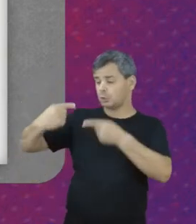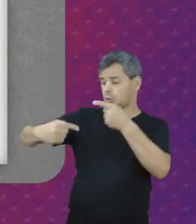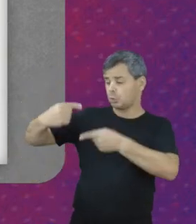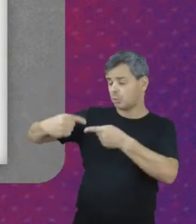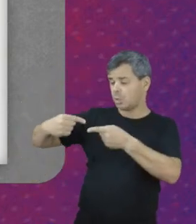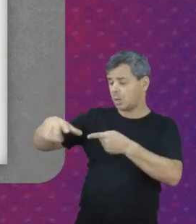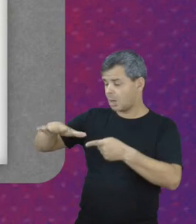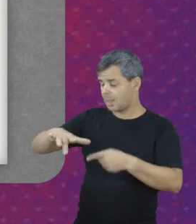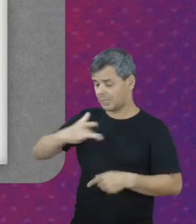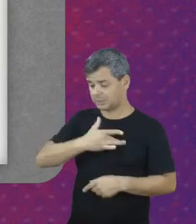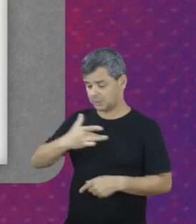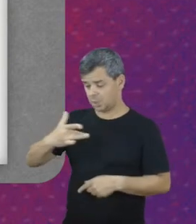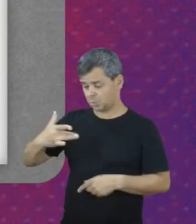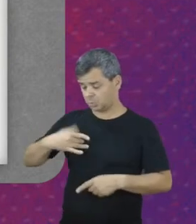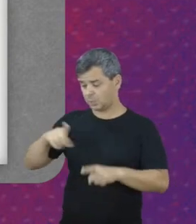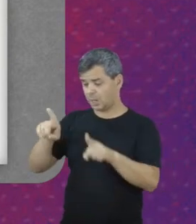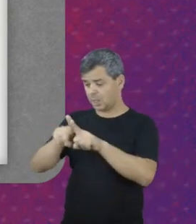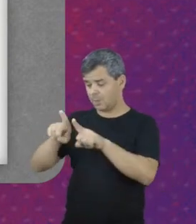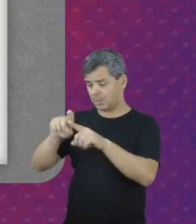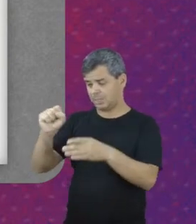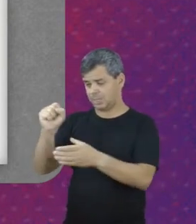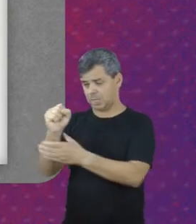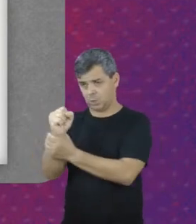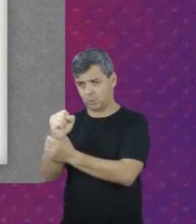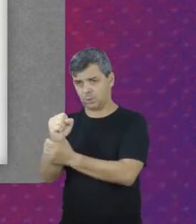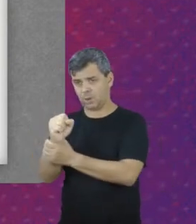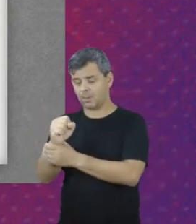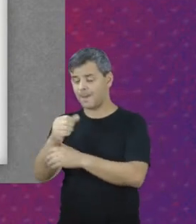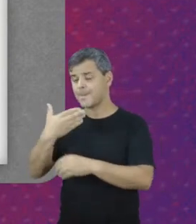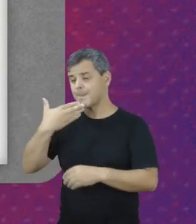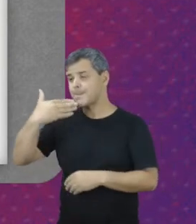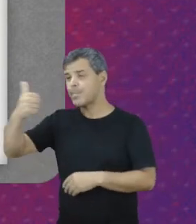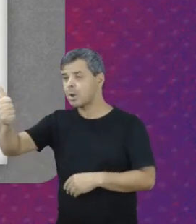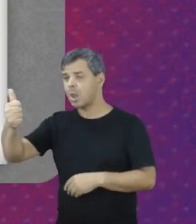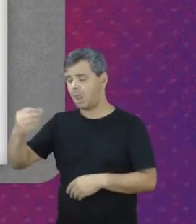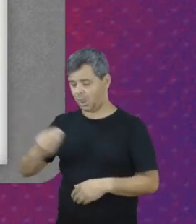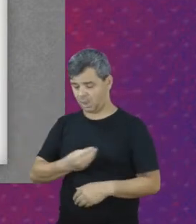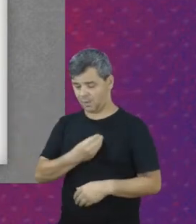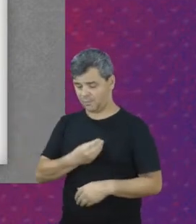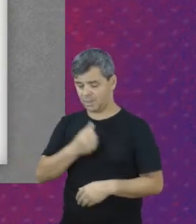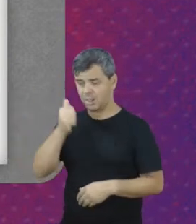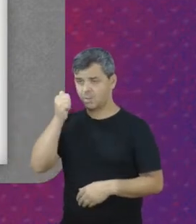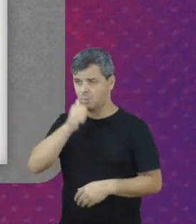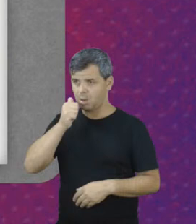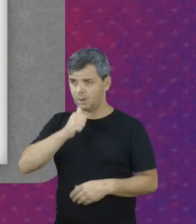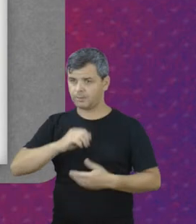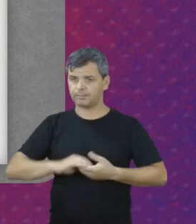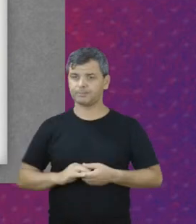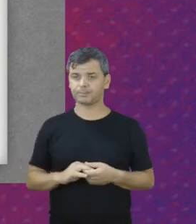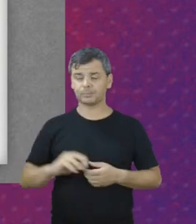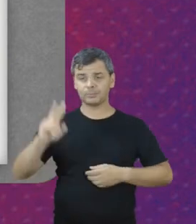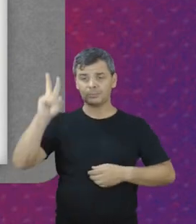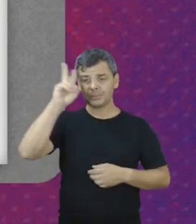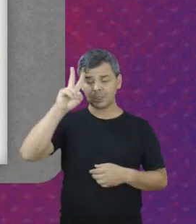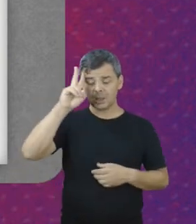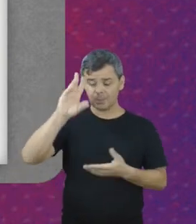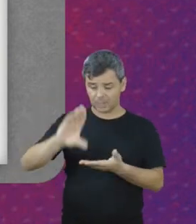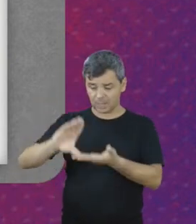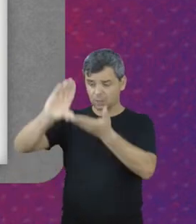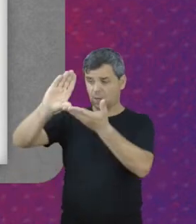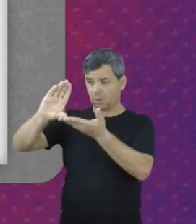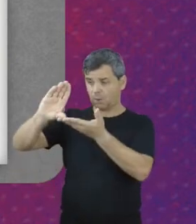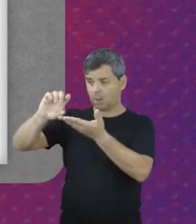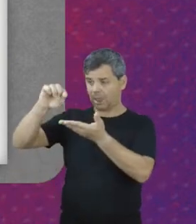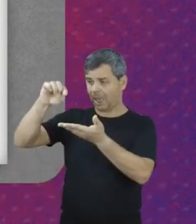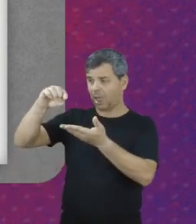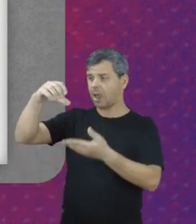na saúde pública e na segurança pública para melhorar a vida das mulheres. Lembrar também que a Constituição de